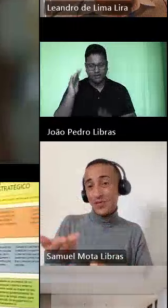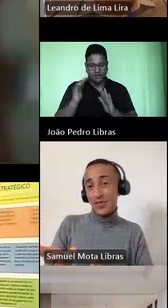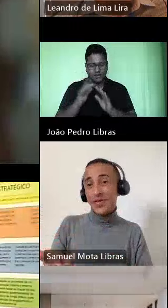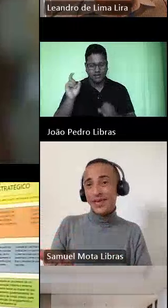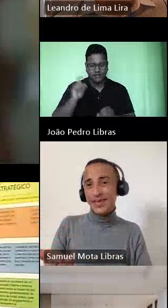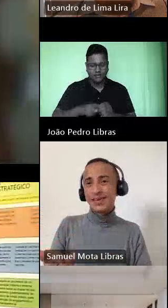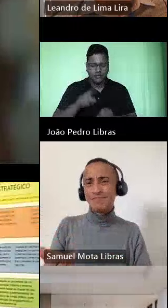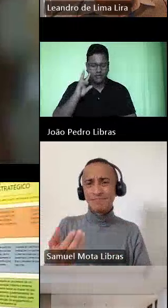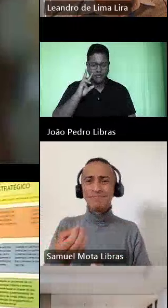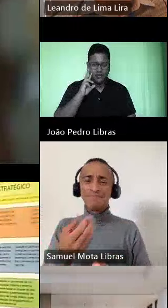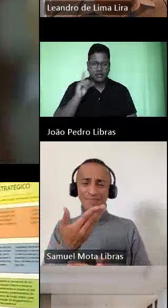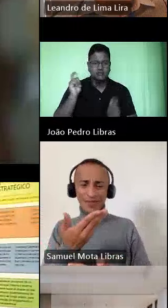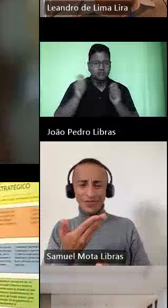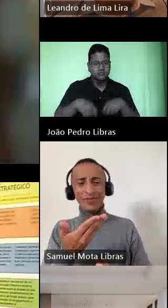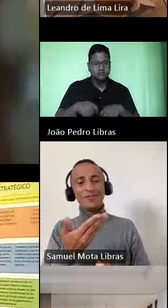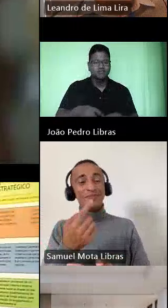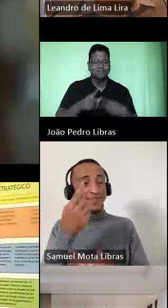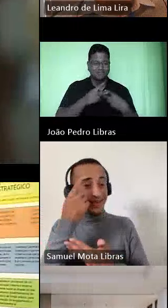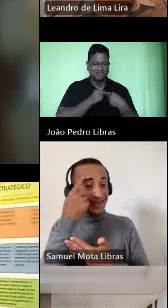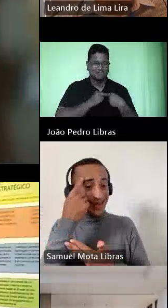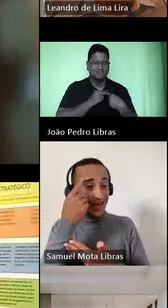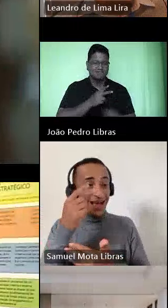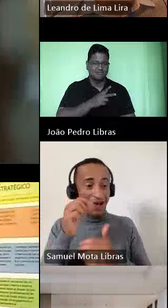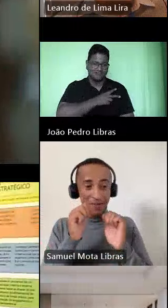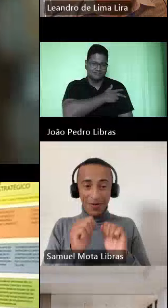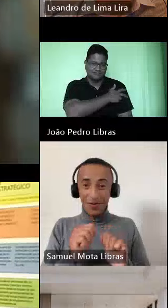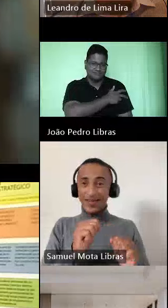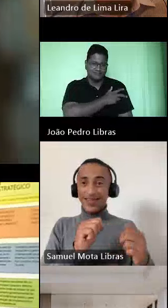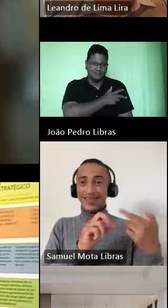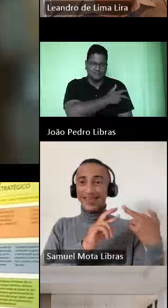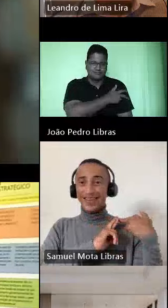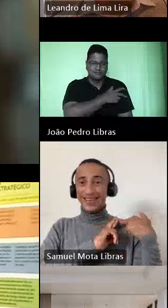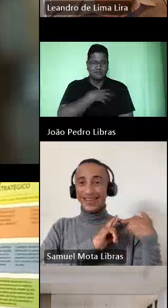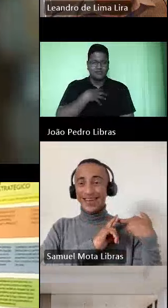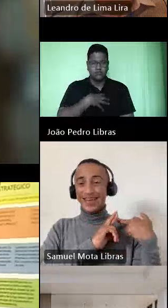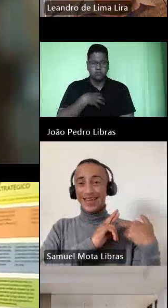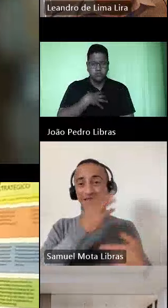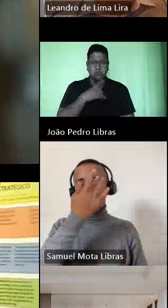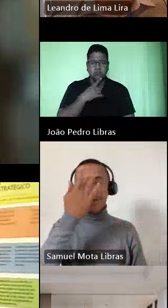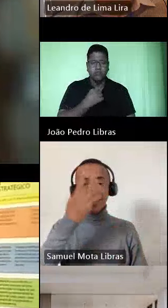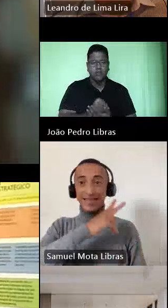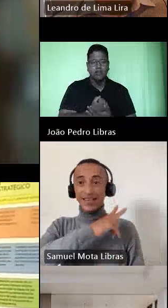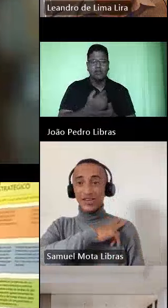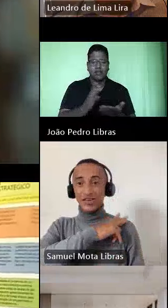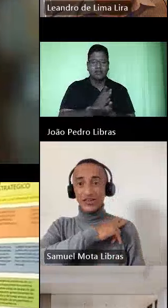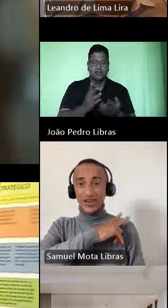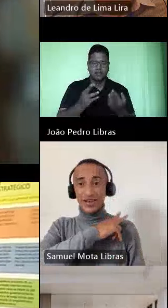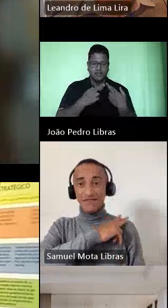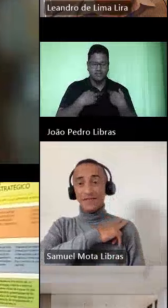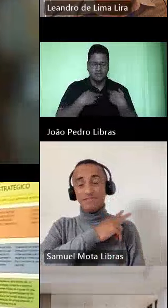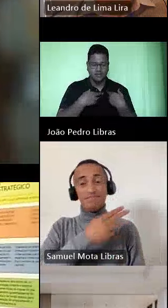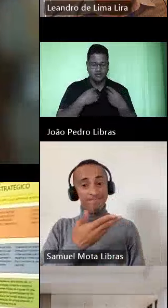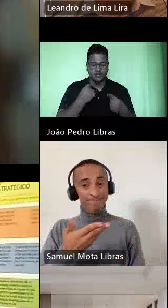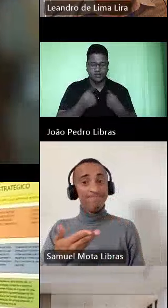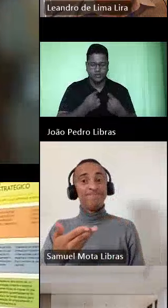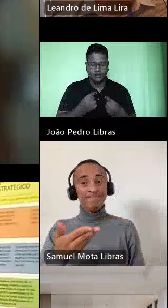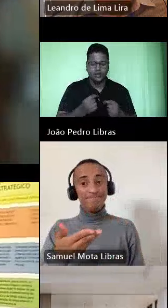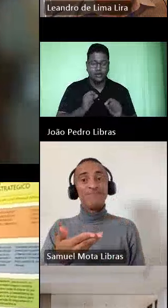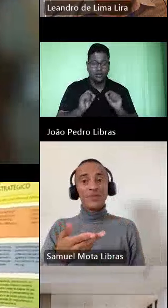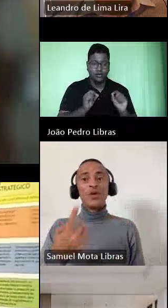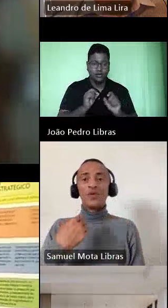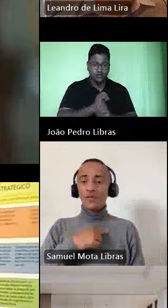é possível a gente ser chefe e não ser tão ag agoniada e tomar as decisões porque a gente vai se respaldando com com as evidências e